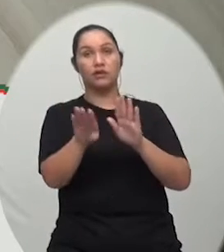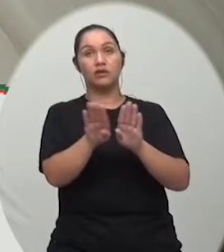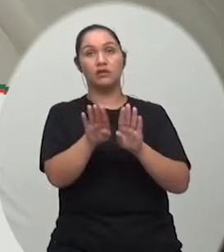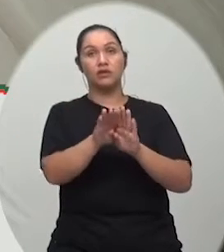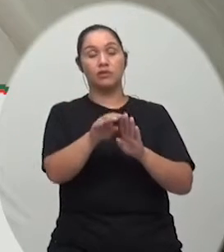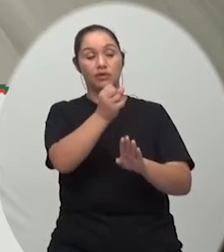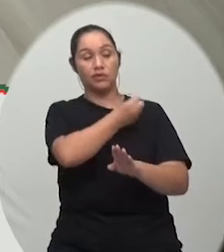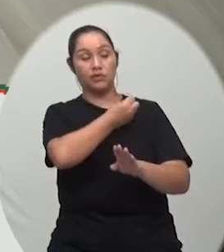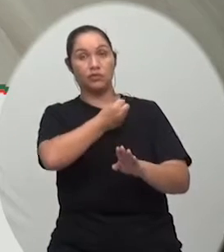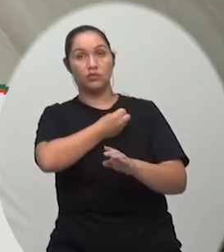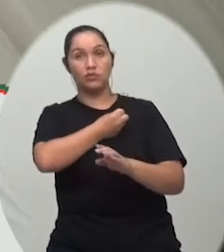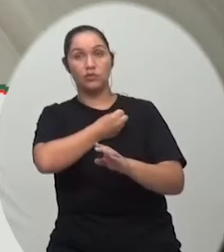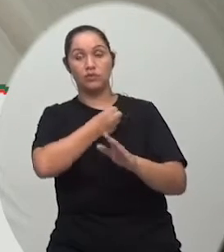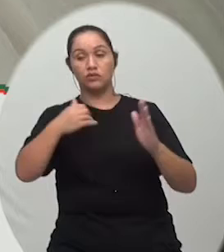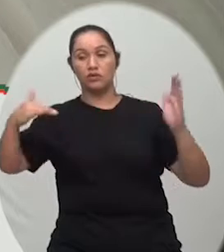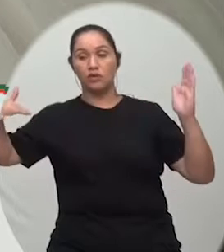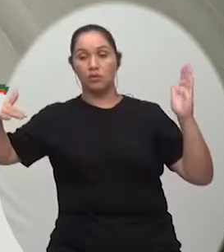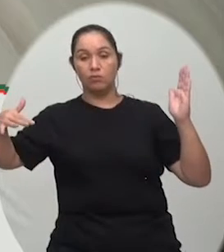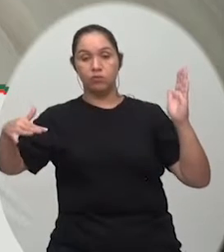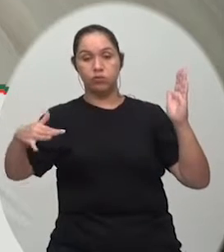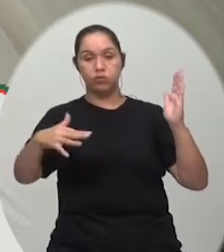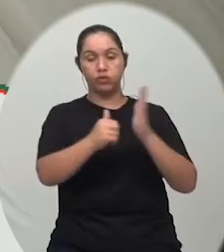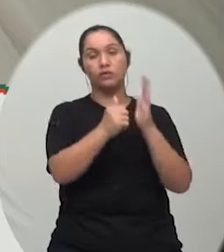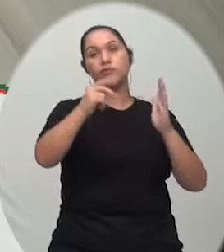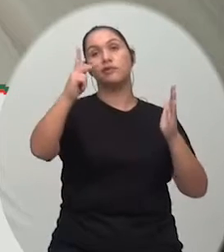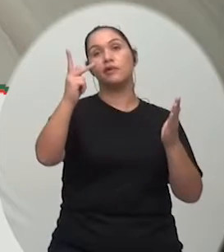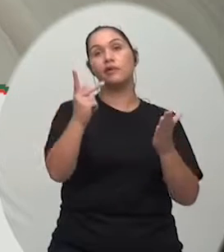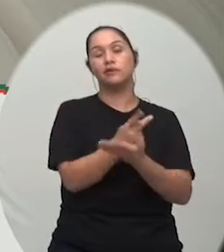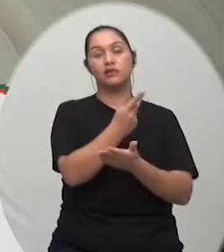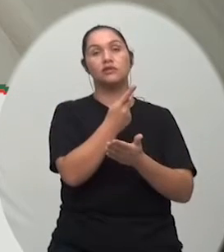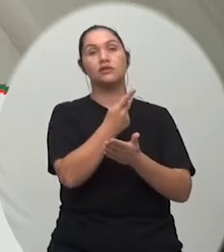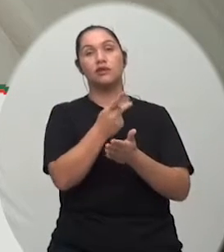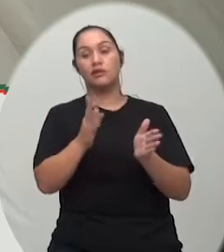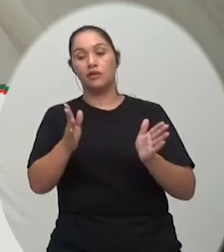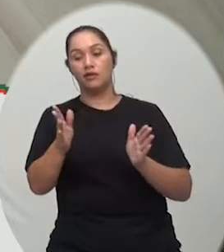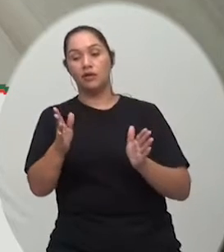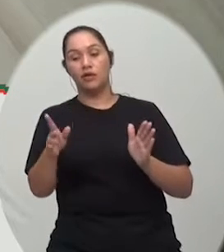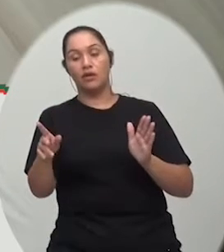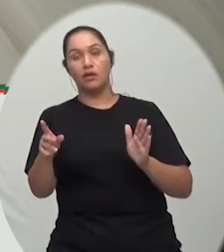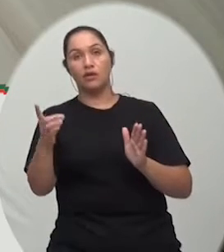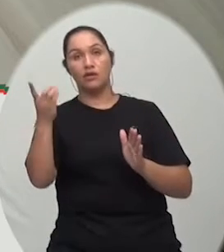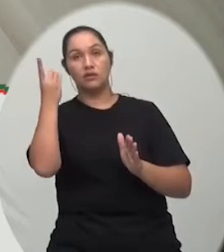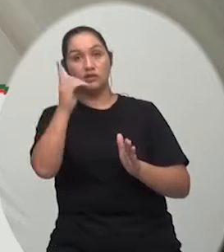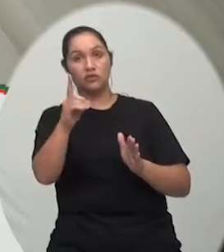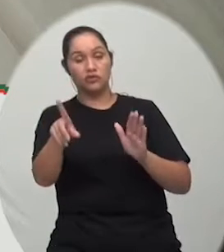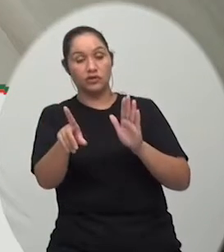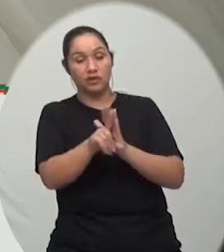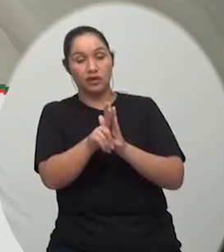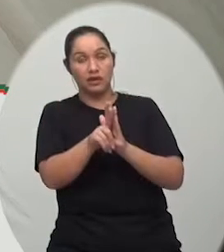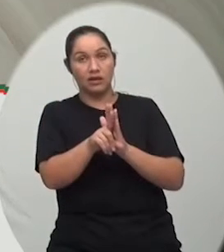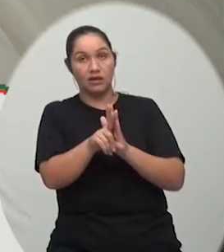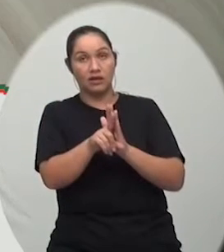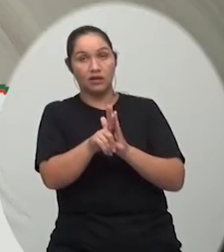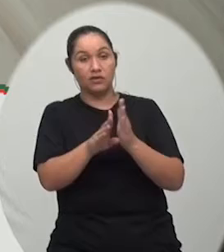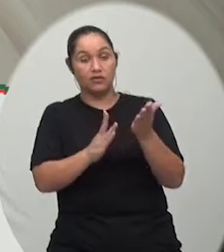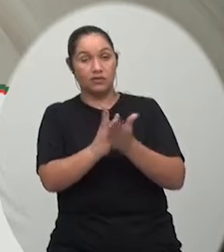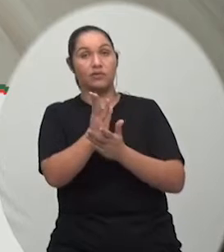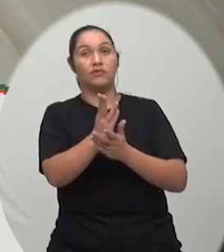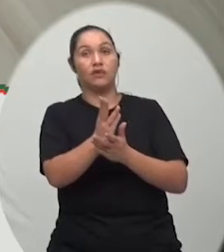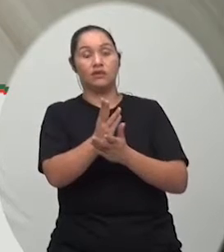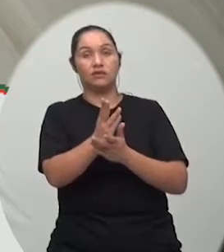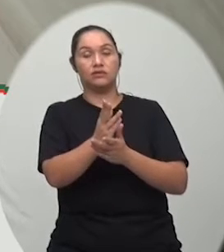de acidentes de trânsito atendidos pelos agentes de trânsito desde que esta lei entrou em vigor? Terceiro, quando